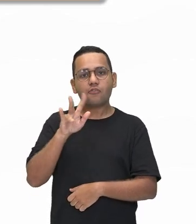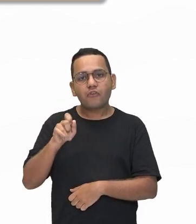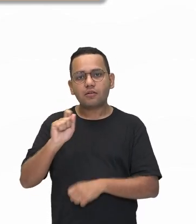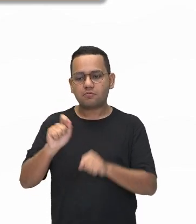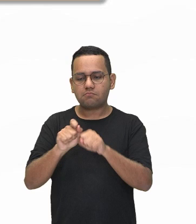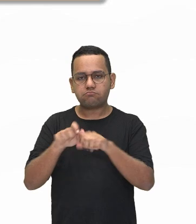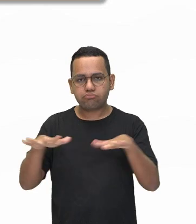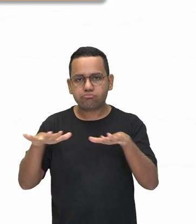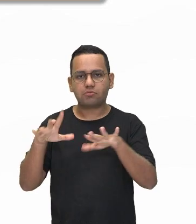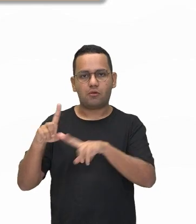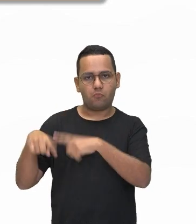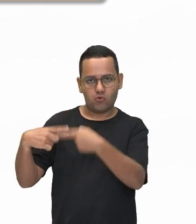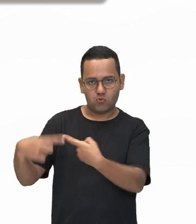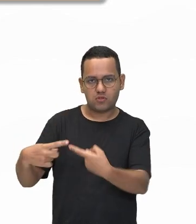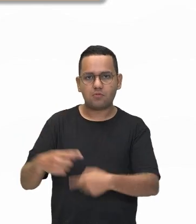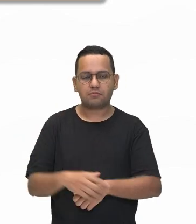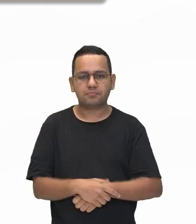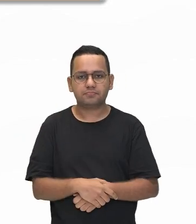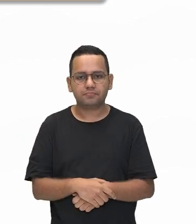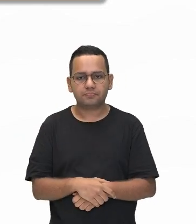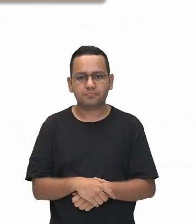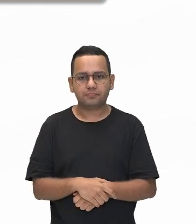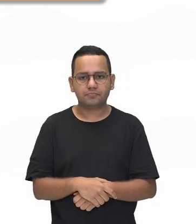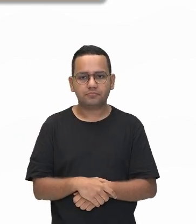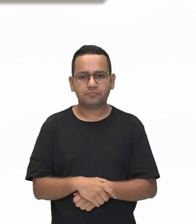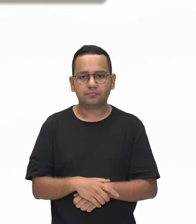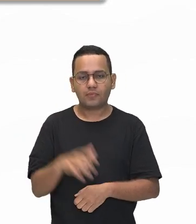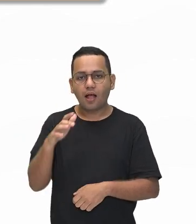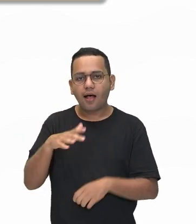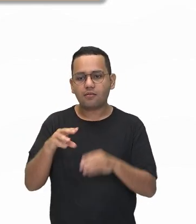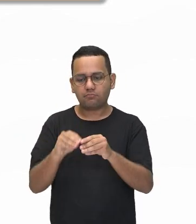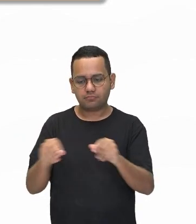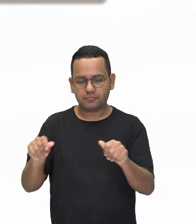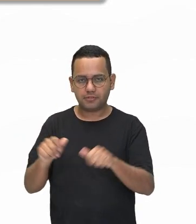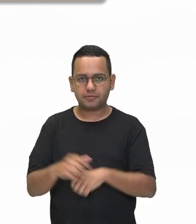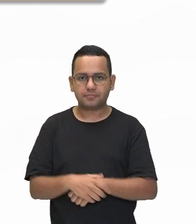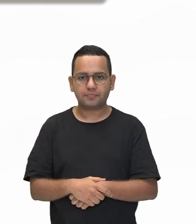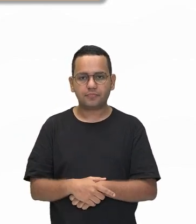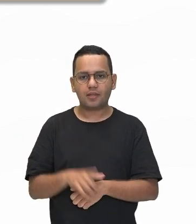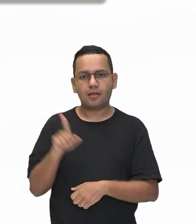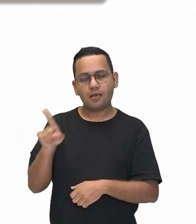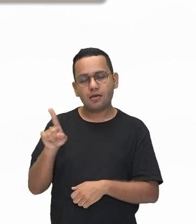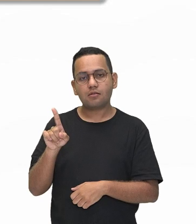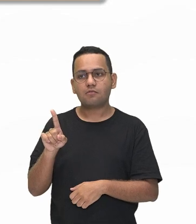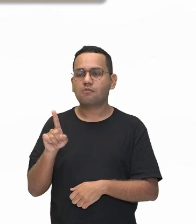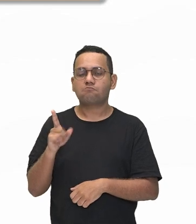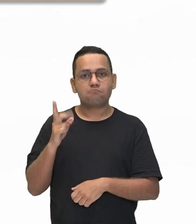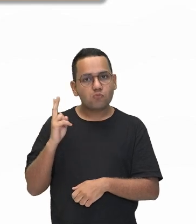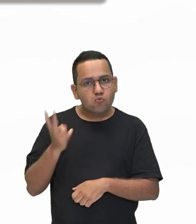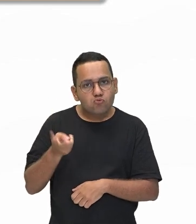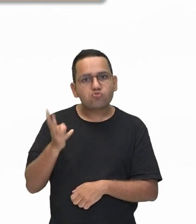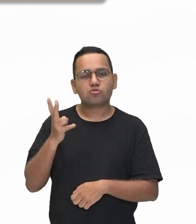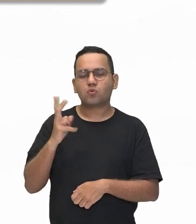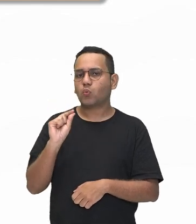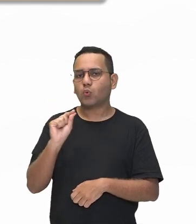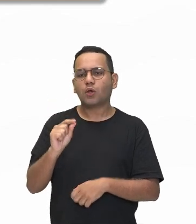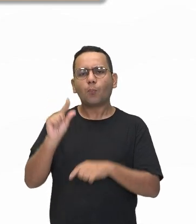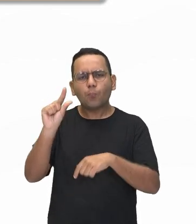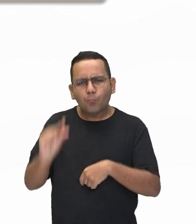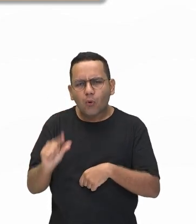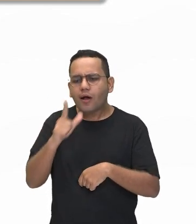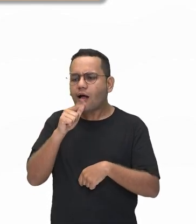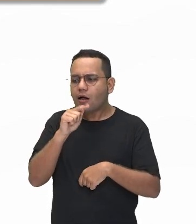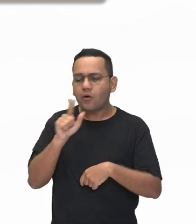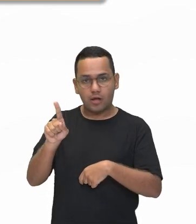nós temos no deserto. Eles têm resistência à perda de água e a